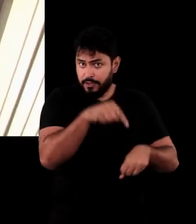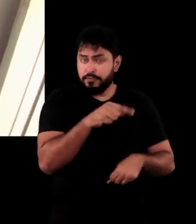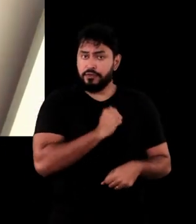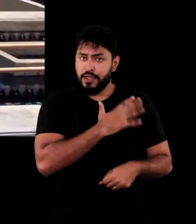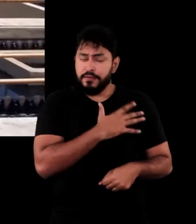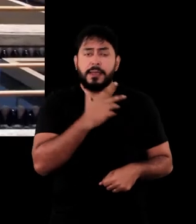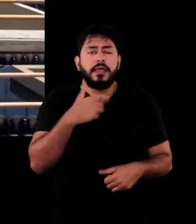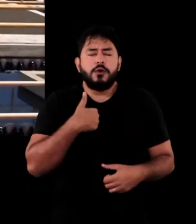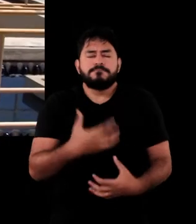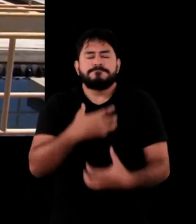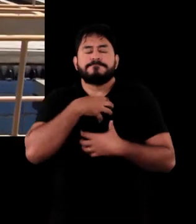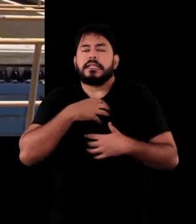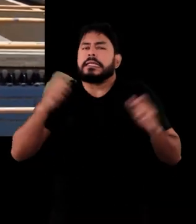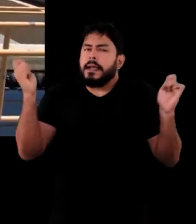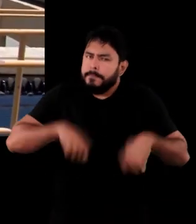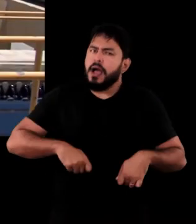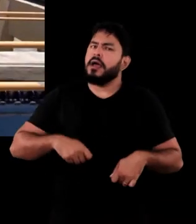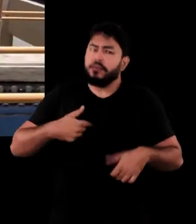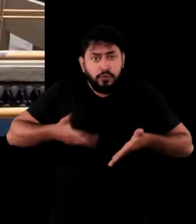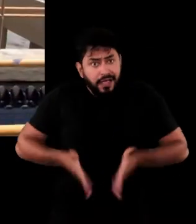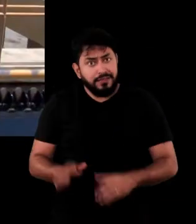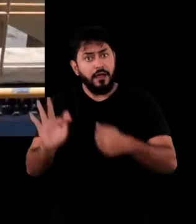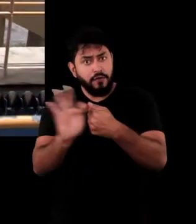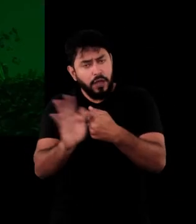estou, que era capaz de crescer aqui onde eu estou também.